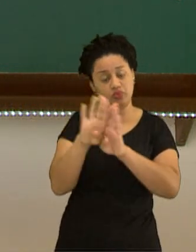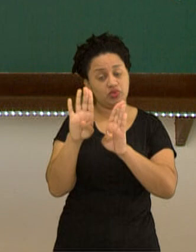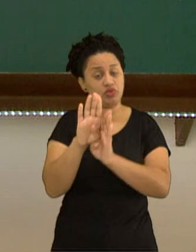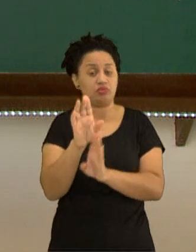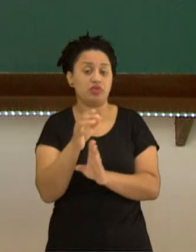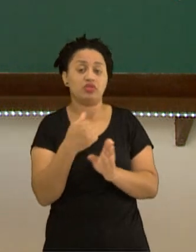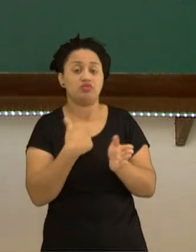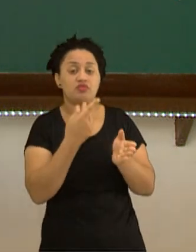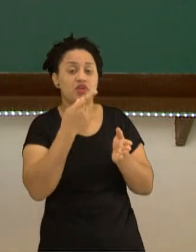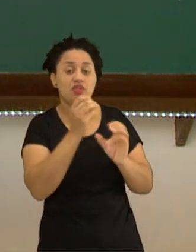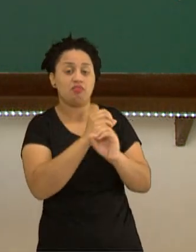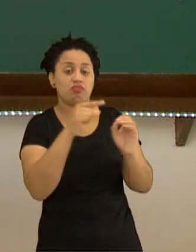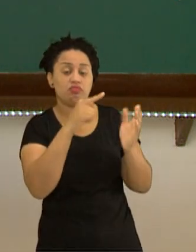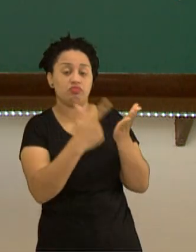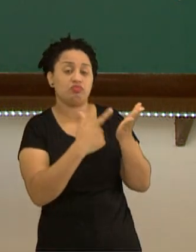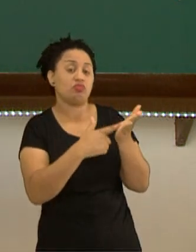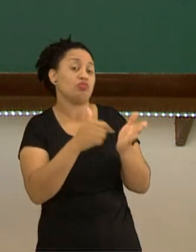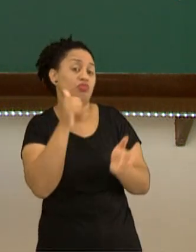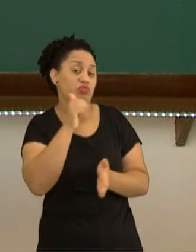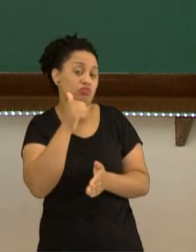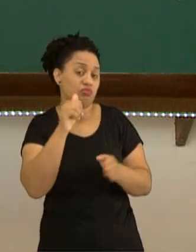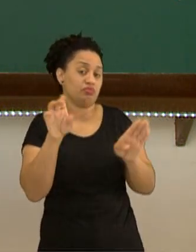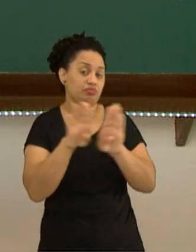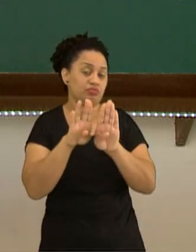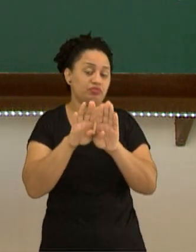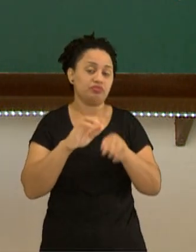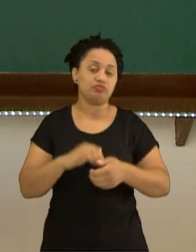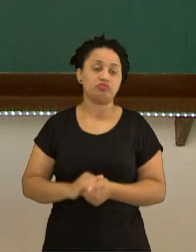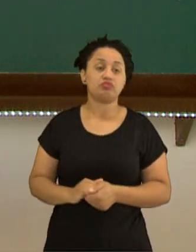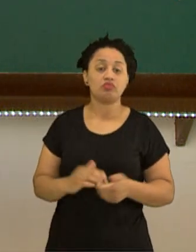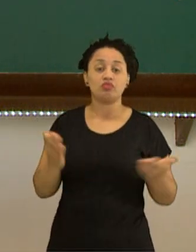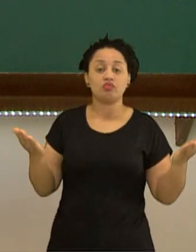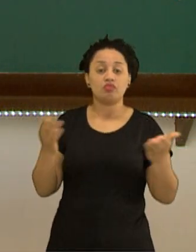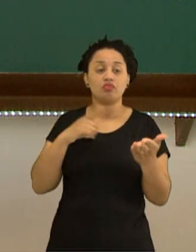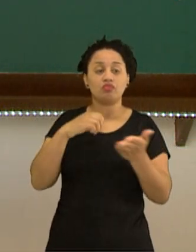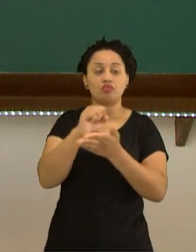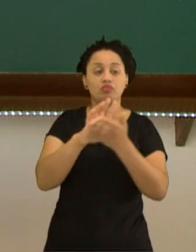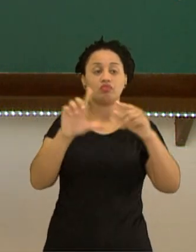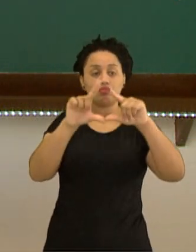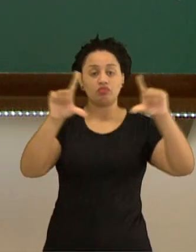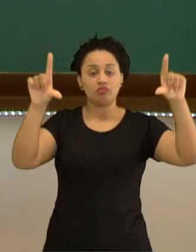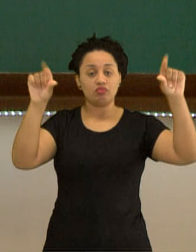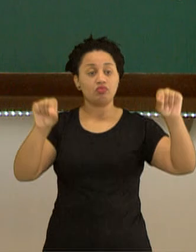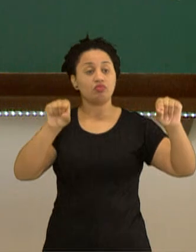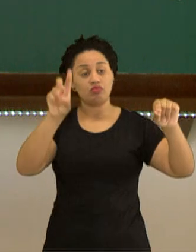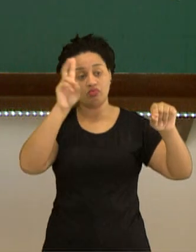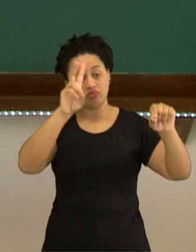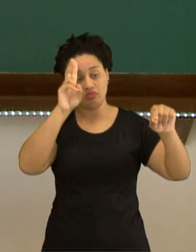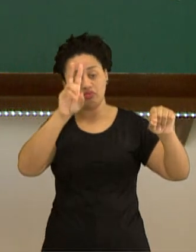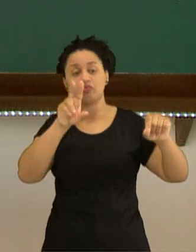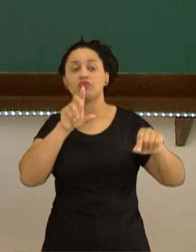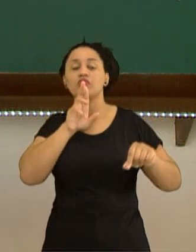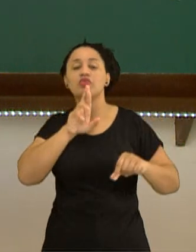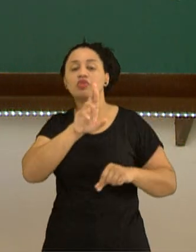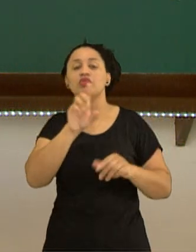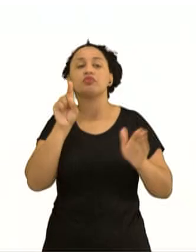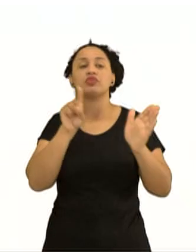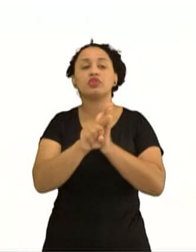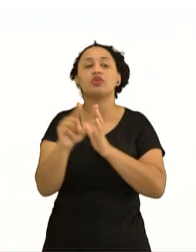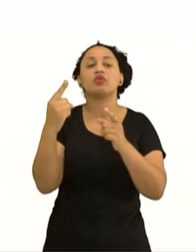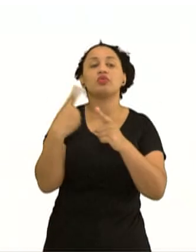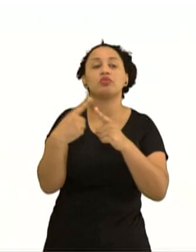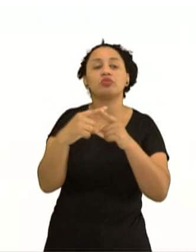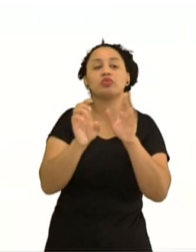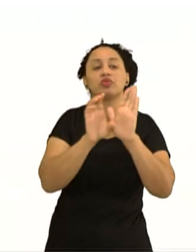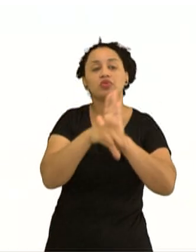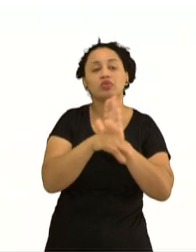também. Agora nós temos a nossa atividade. Tem um trecho para você relembrar e responda por que